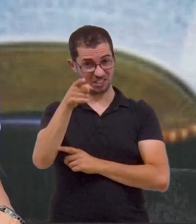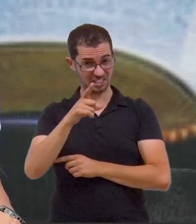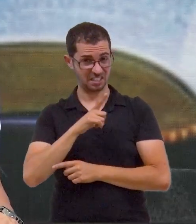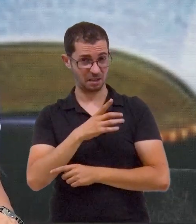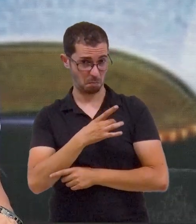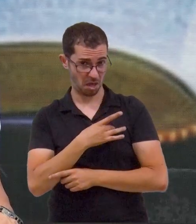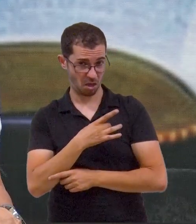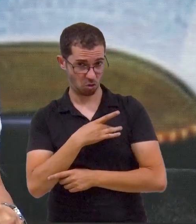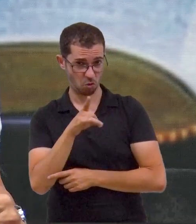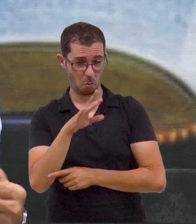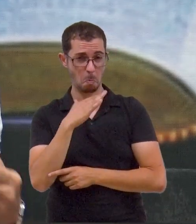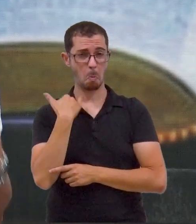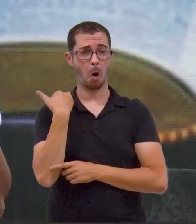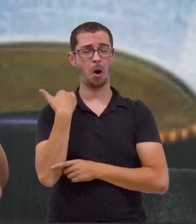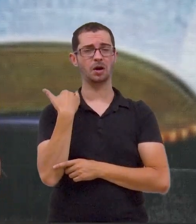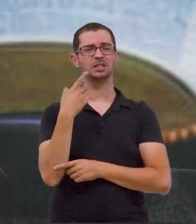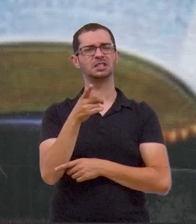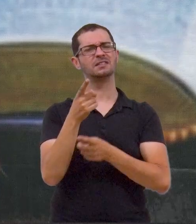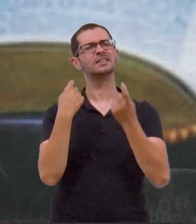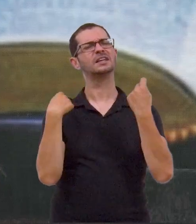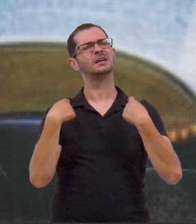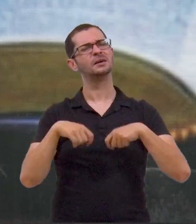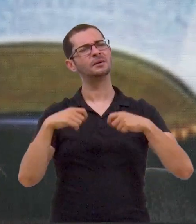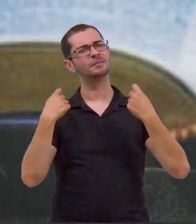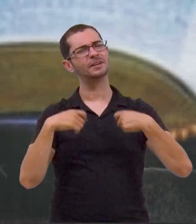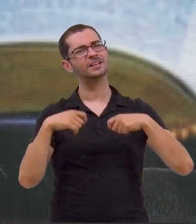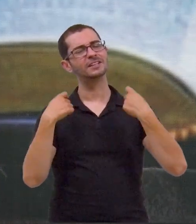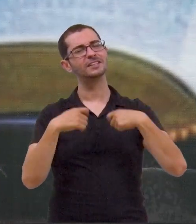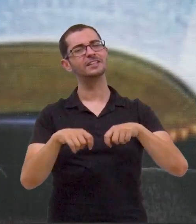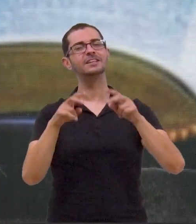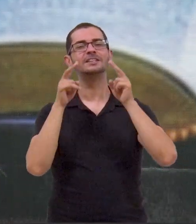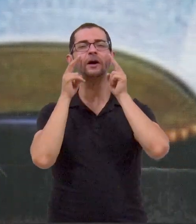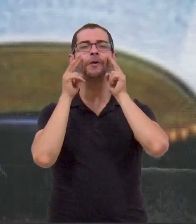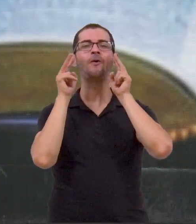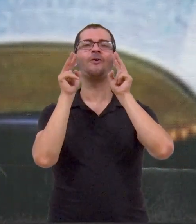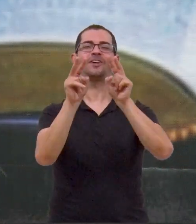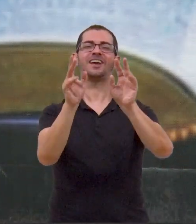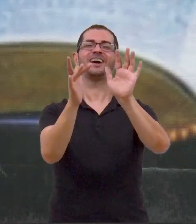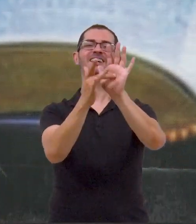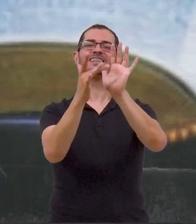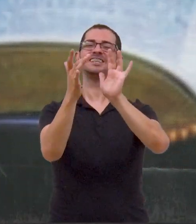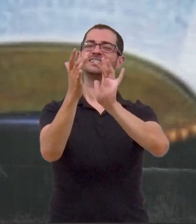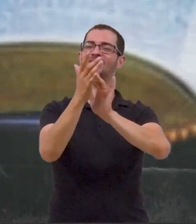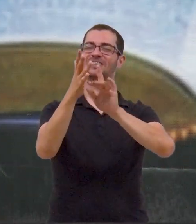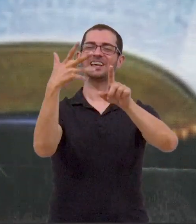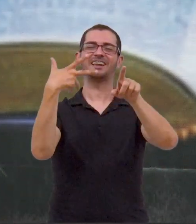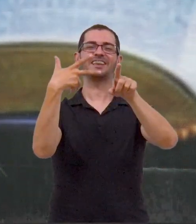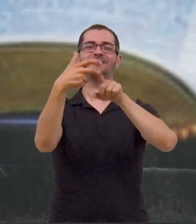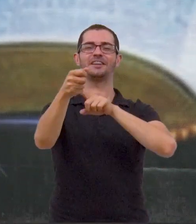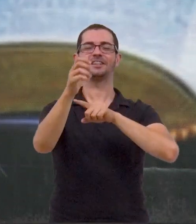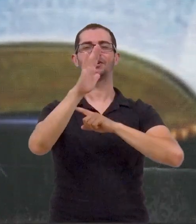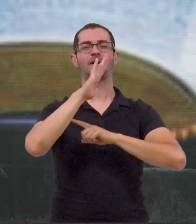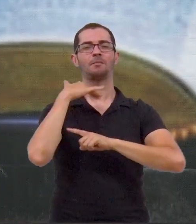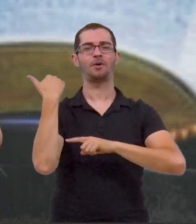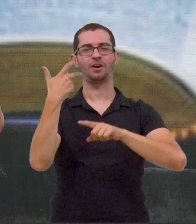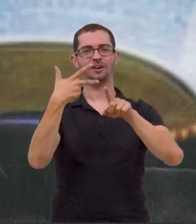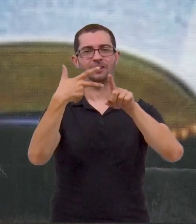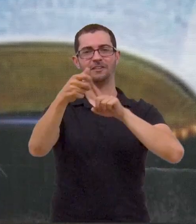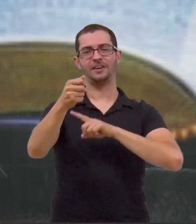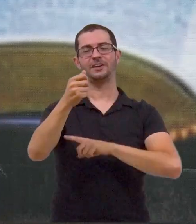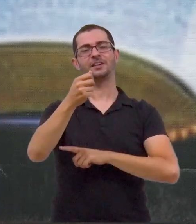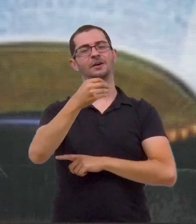morte, precisa olhar para aquele que assumiu a morte, o pecado e a morte,